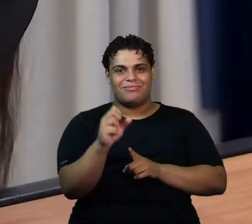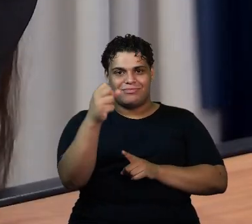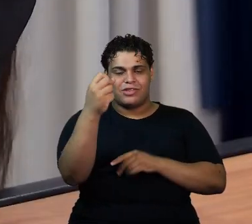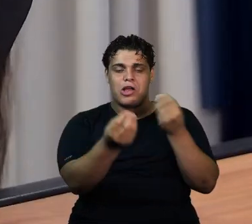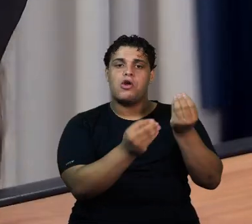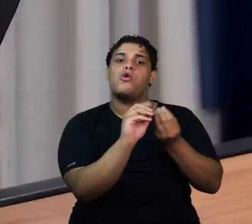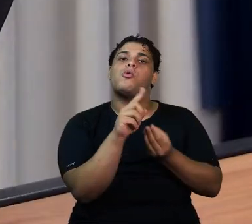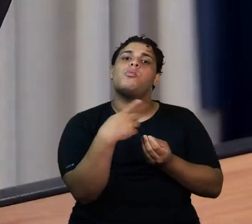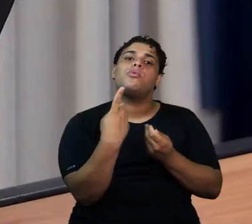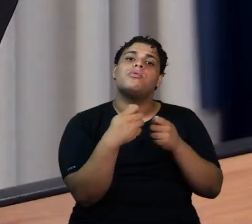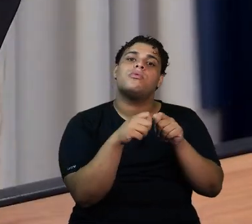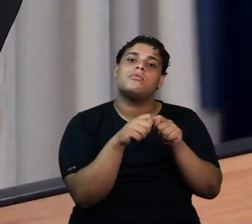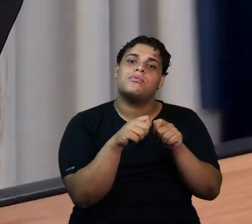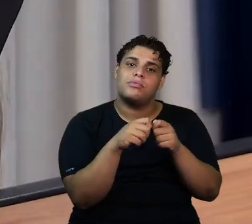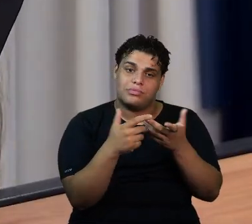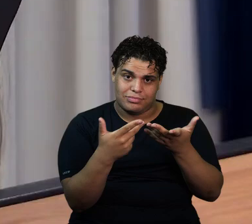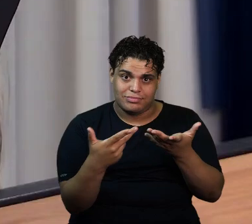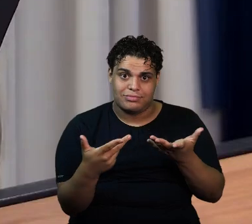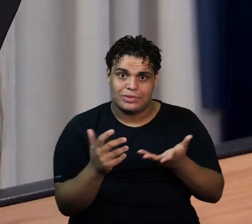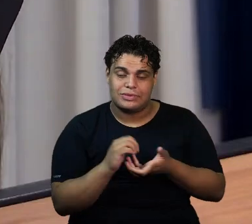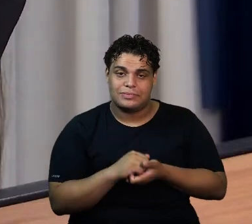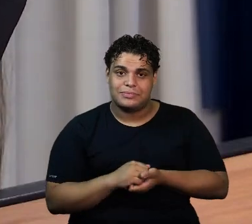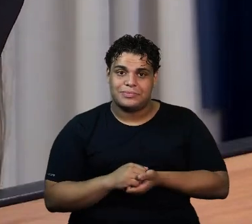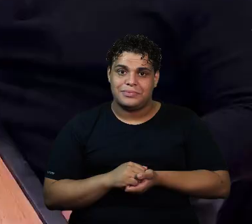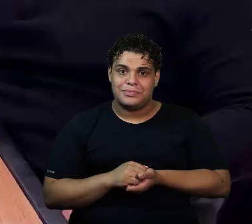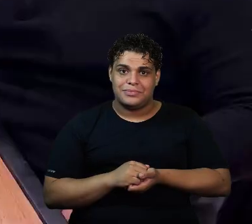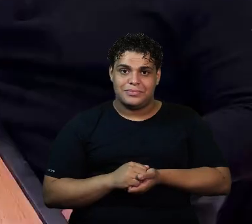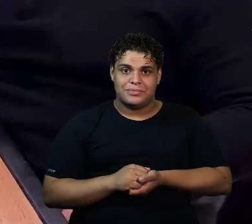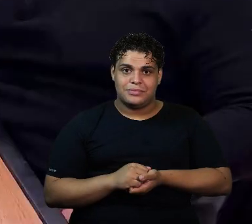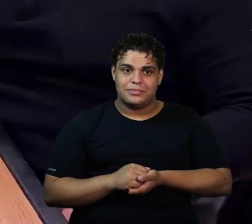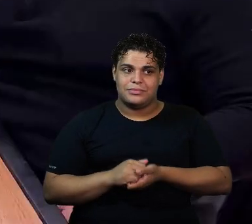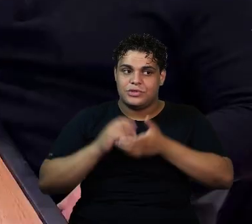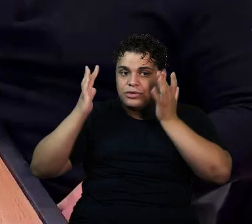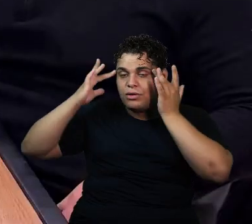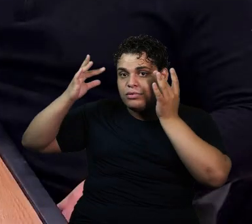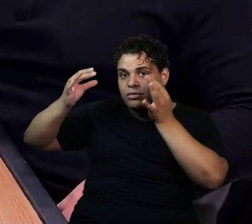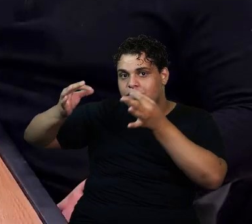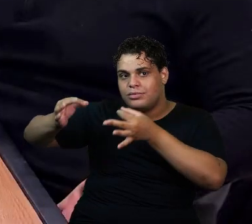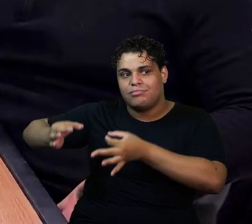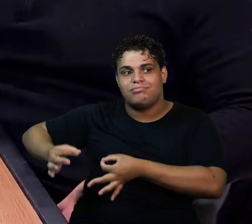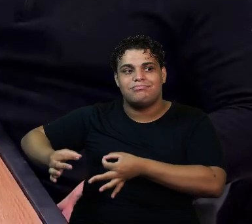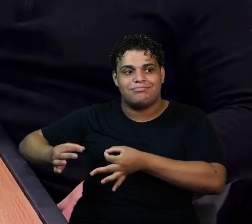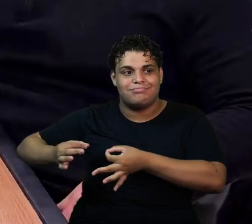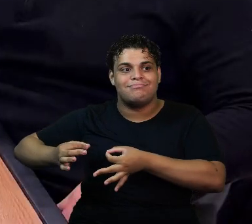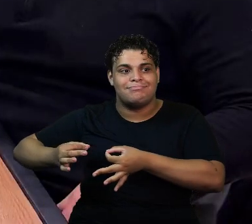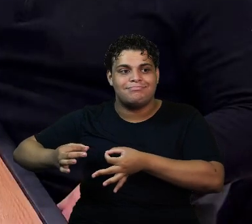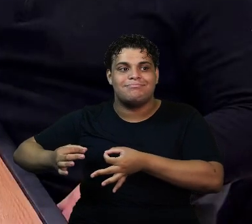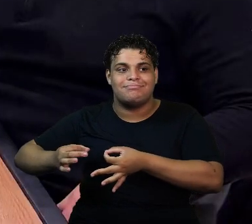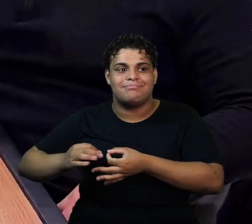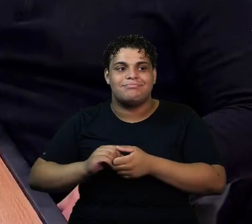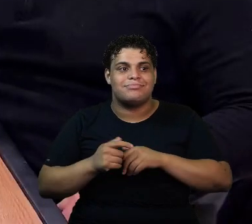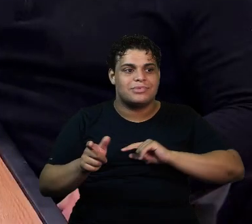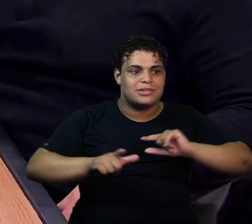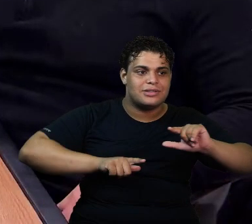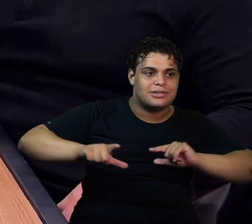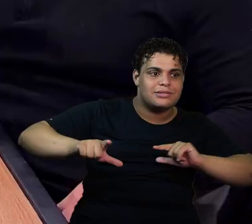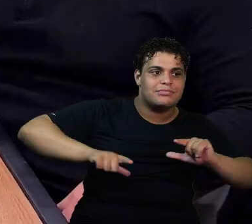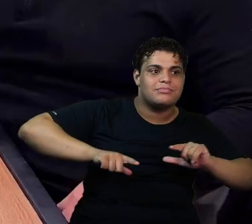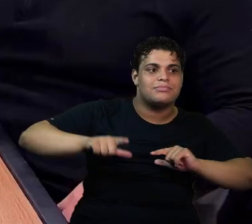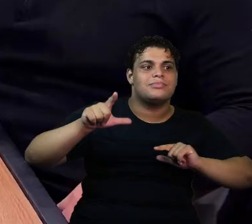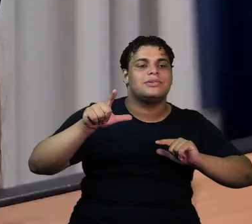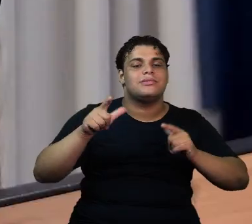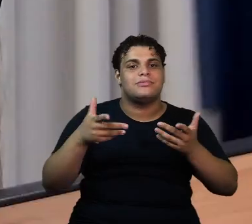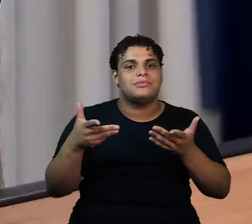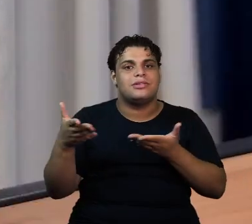Como você mesmo está colocando aqui. Conscientizar, fazer trabalhos que realmente levante